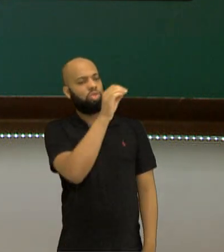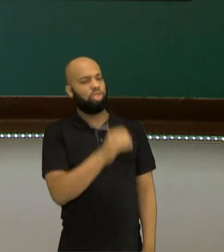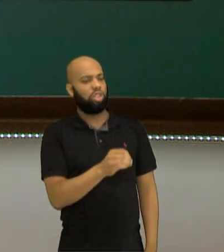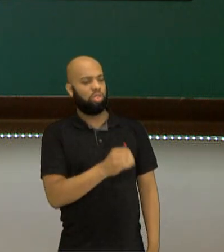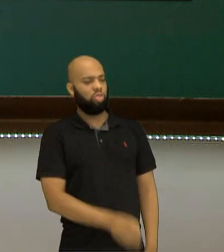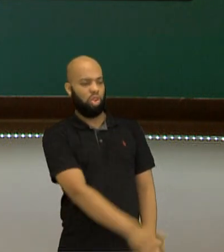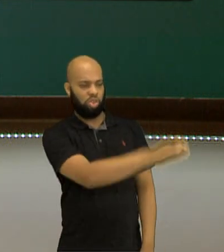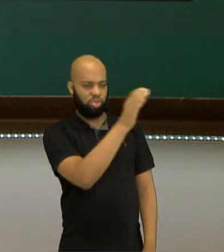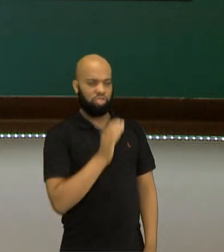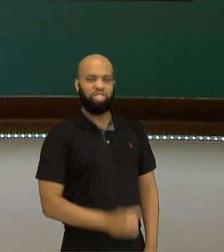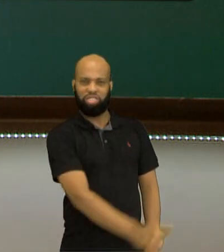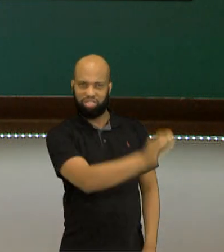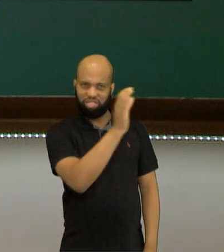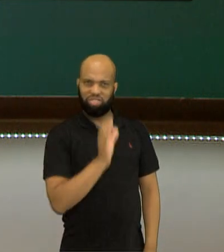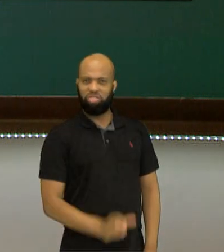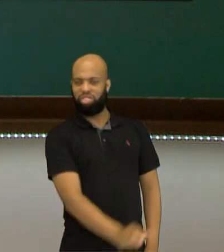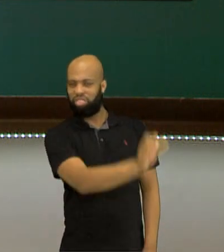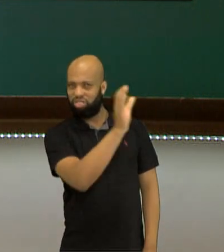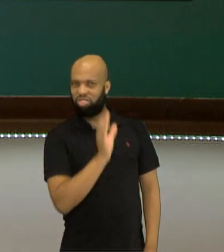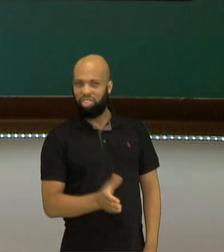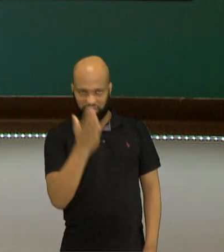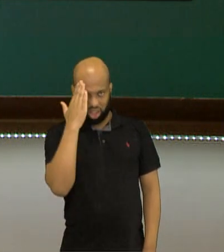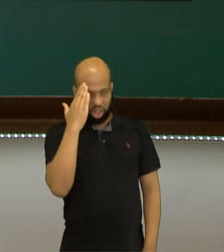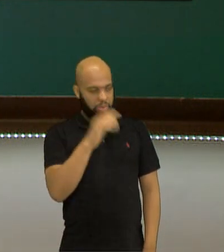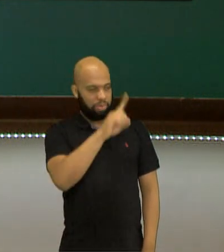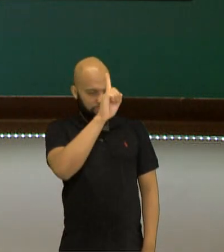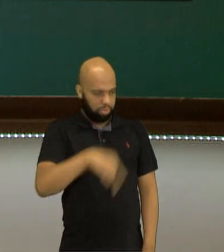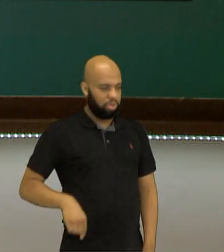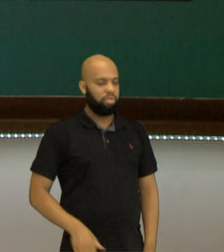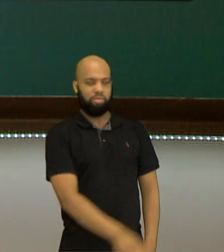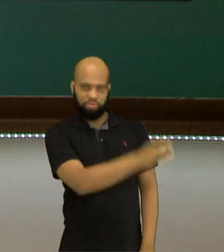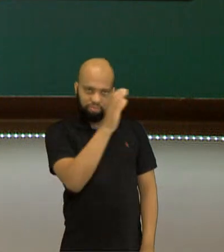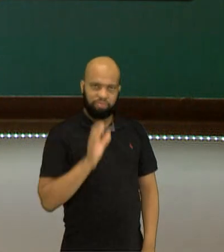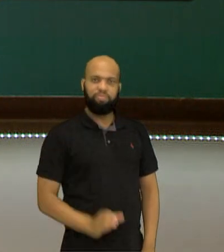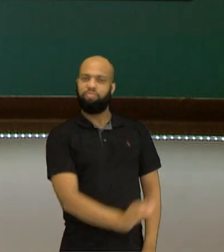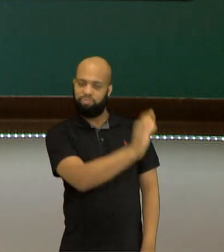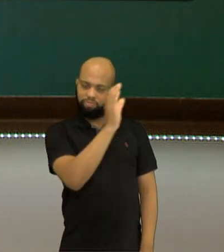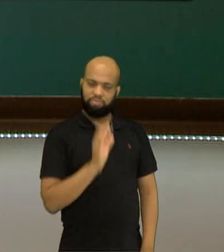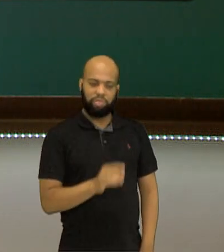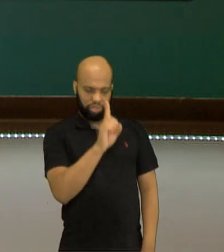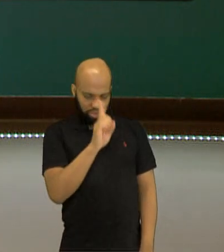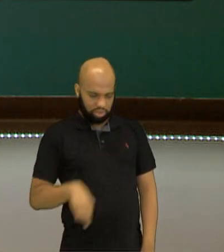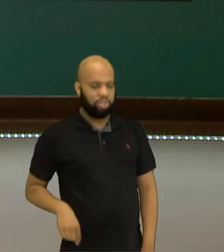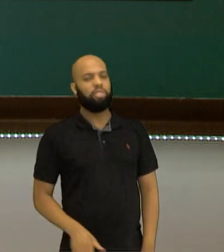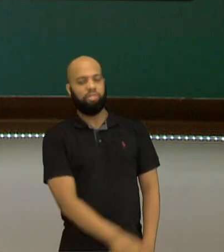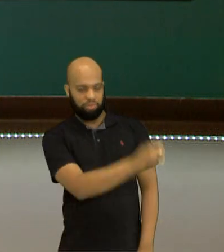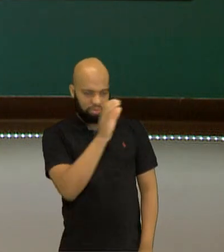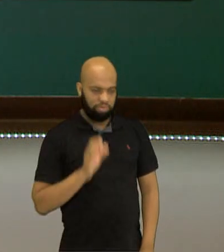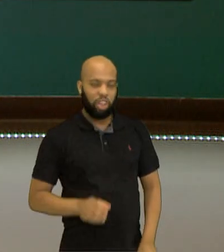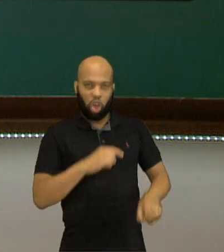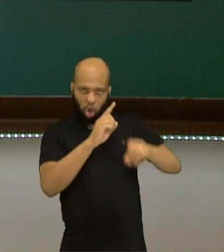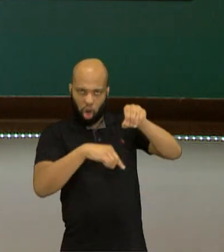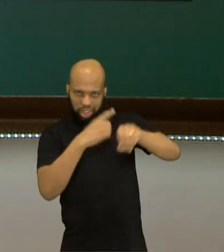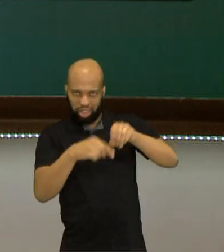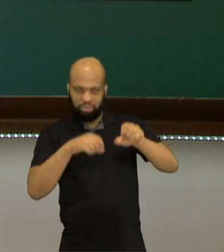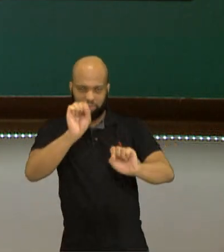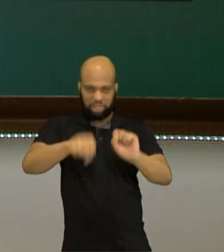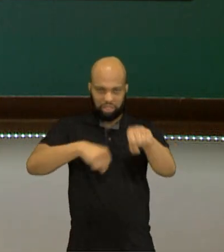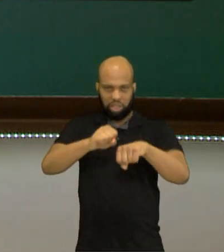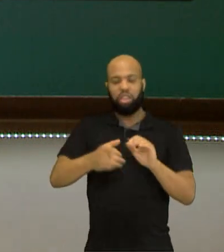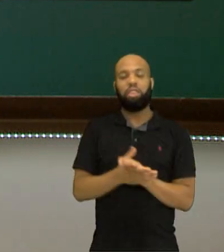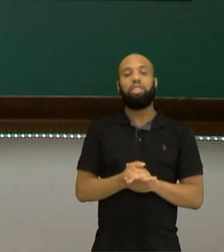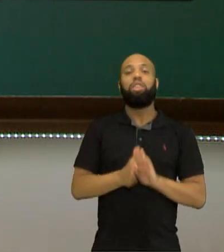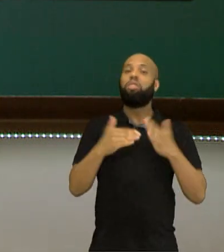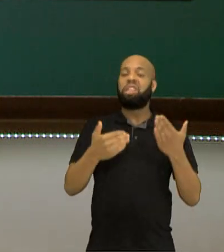não tinha intenção de transformar aquilo numa obra. Após a morte dele, talvez fosse até uma obra para ele. Mas após a morte dele, essa roda